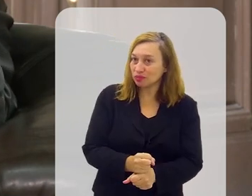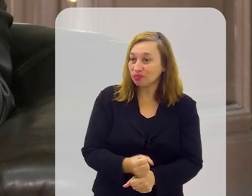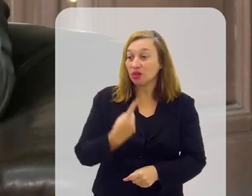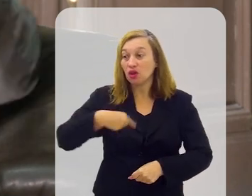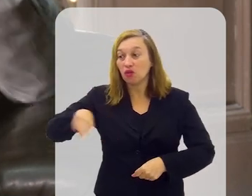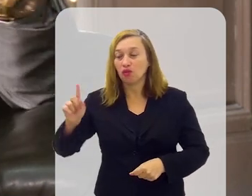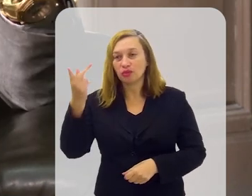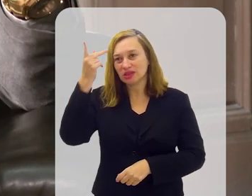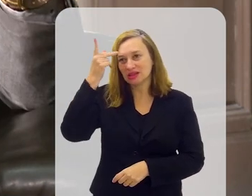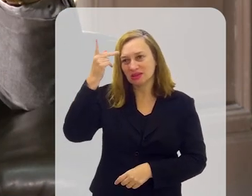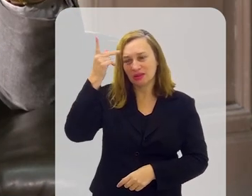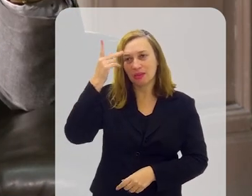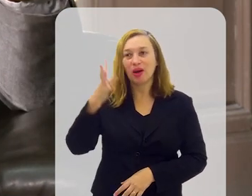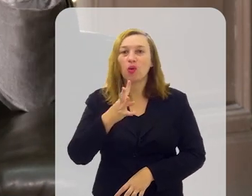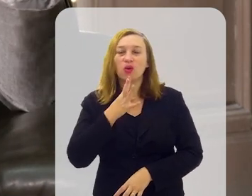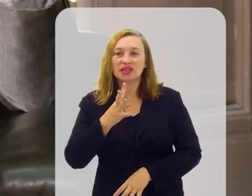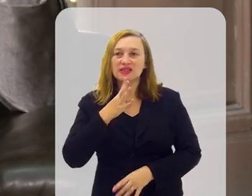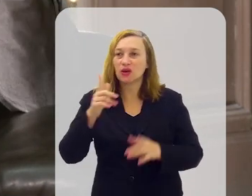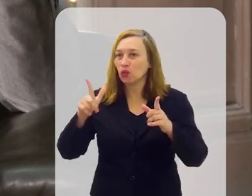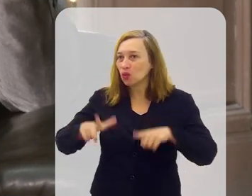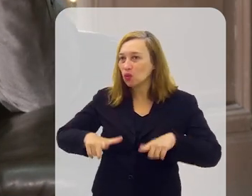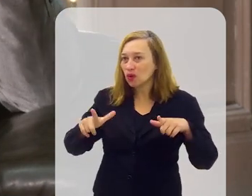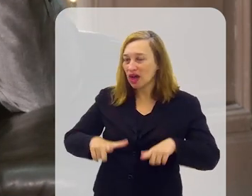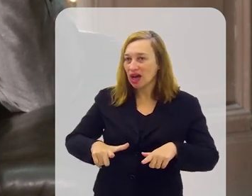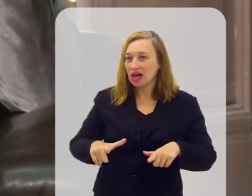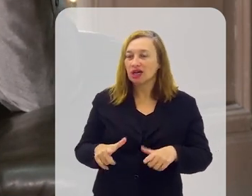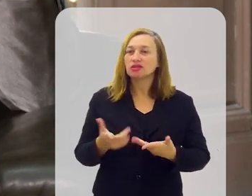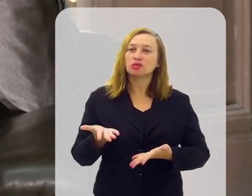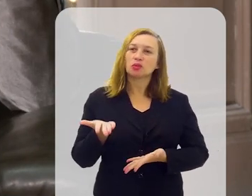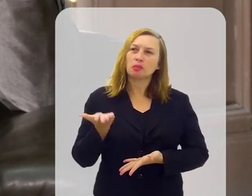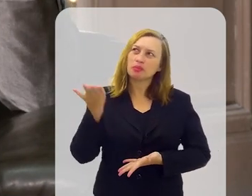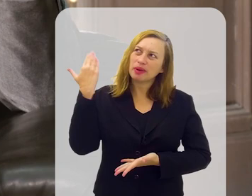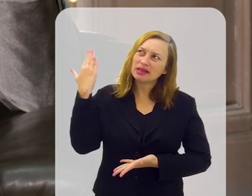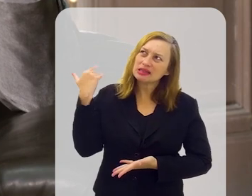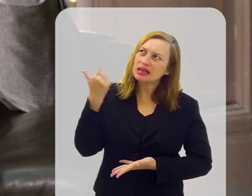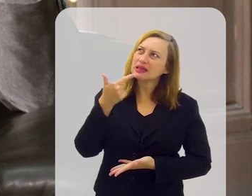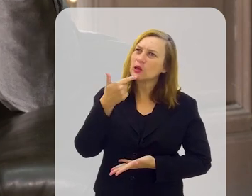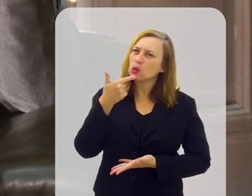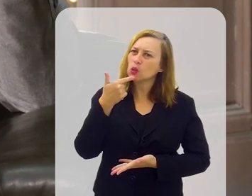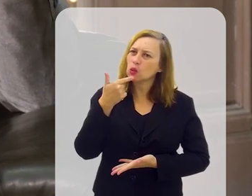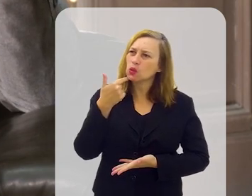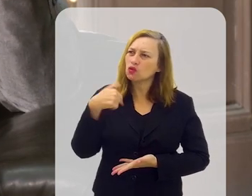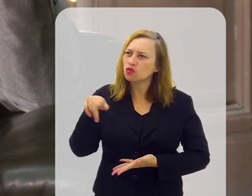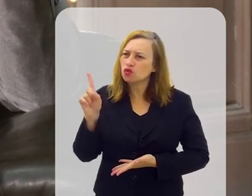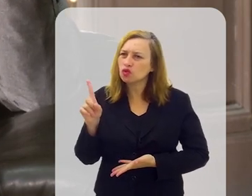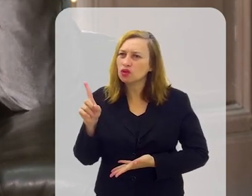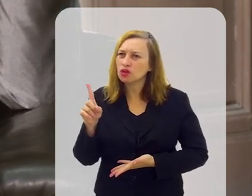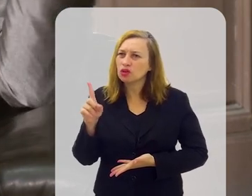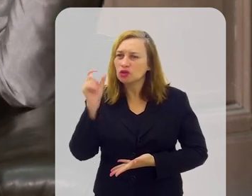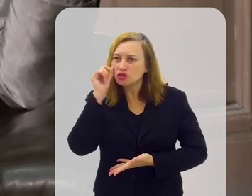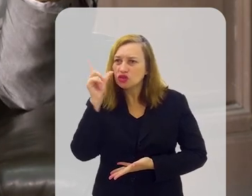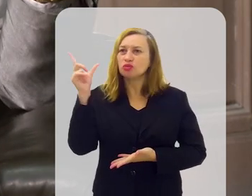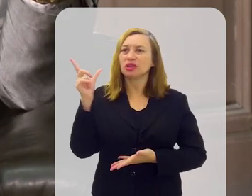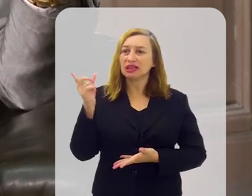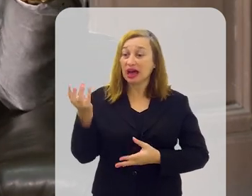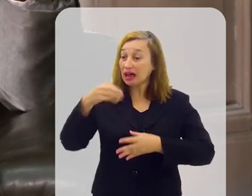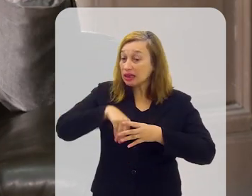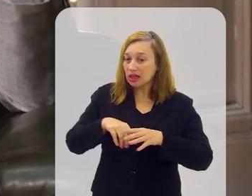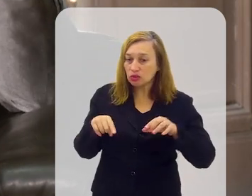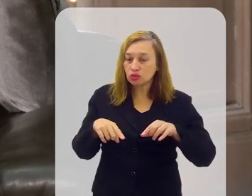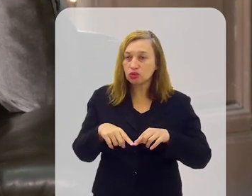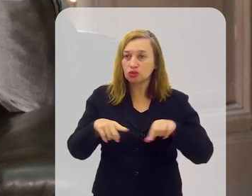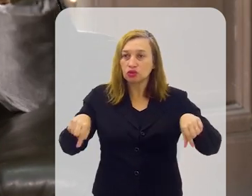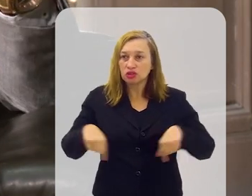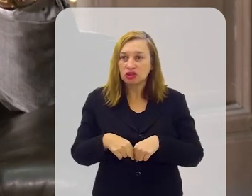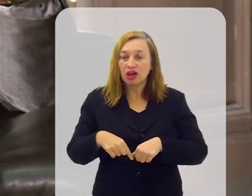nós fomos em São Paulo para conhecer o estúdio. Na época, quando eu fui lá conhecer o estúdio, quando eu acordei, eu estava dentro do estúdio